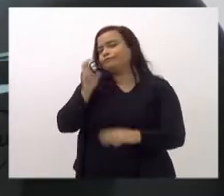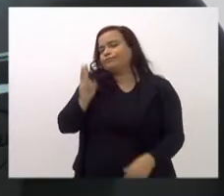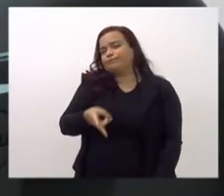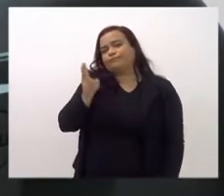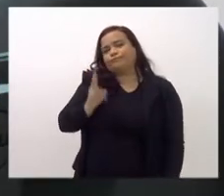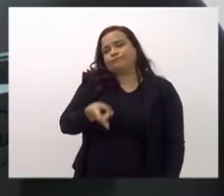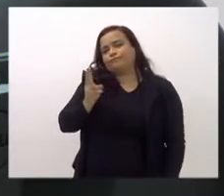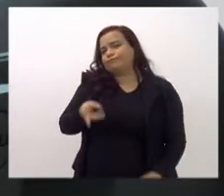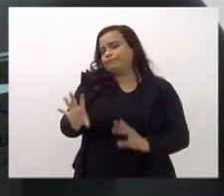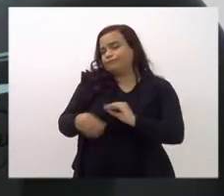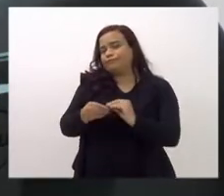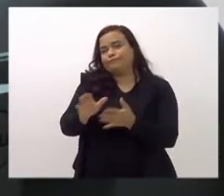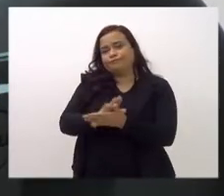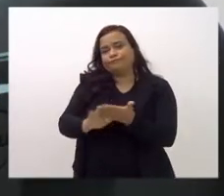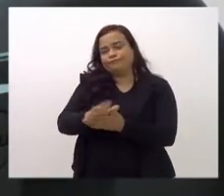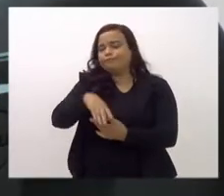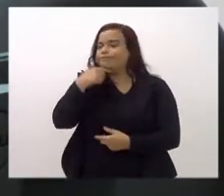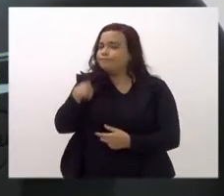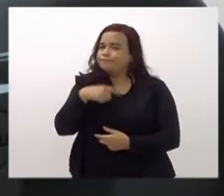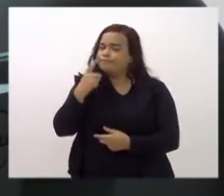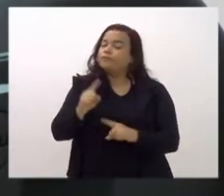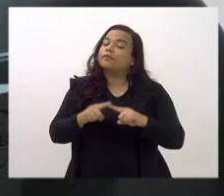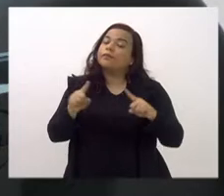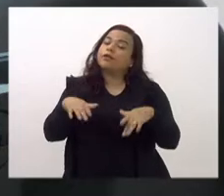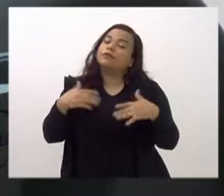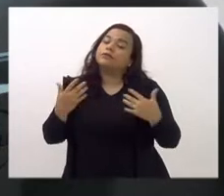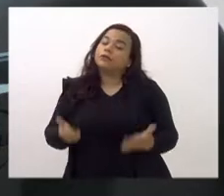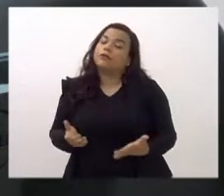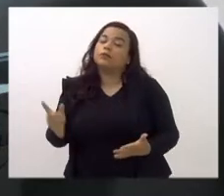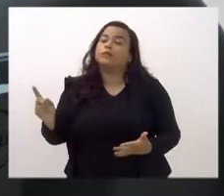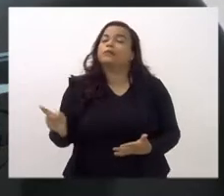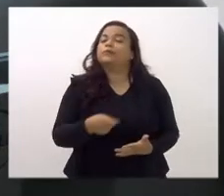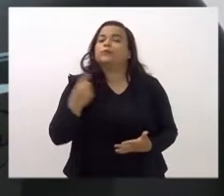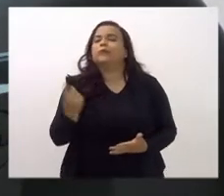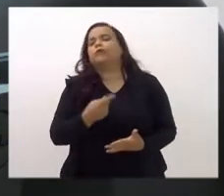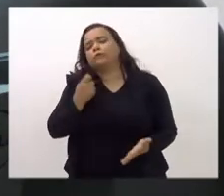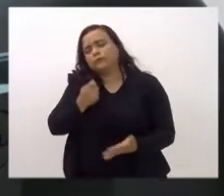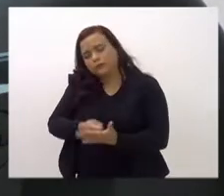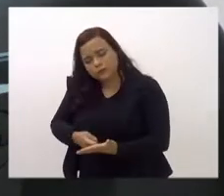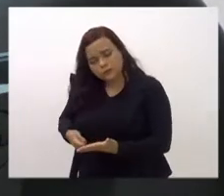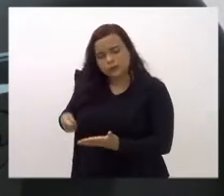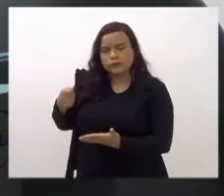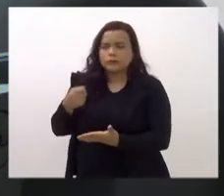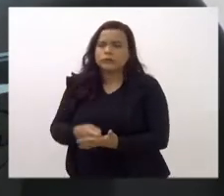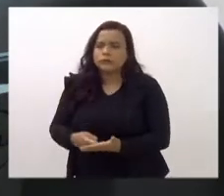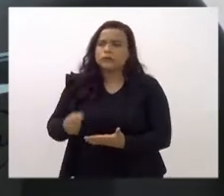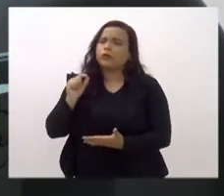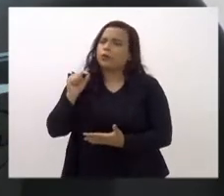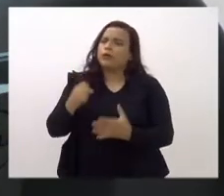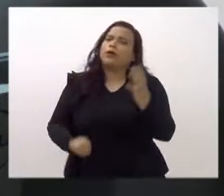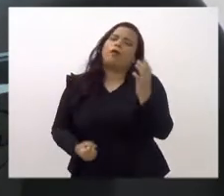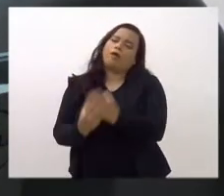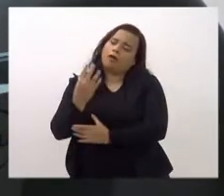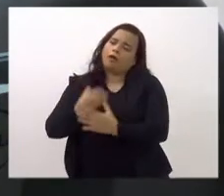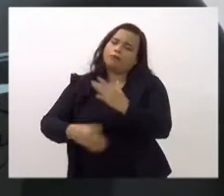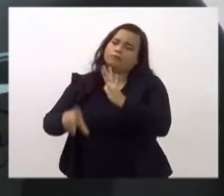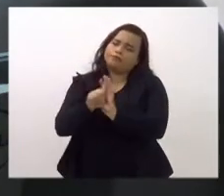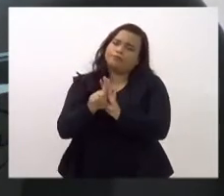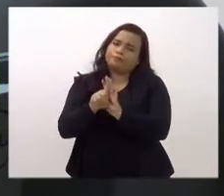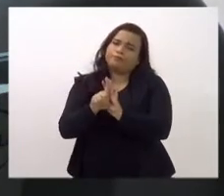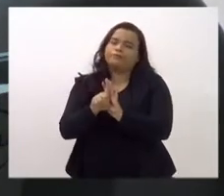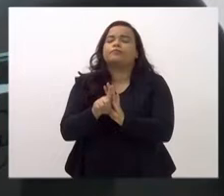fosse implementado. E aí a gente insistiu, então, numa produção legislativa